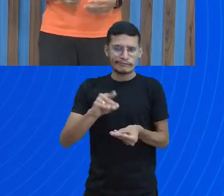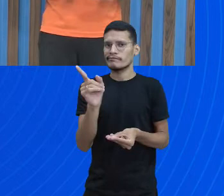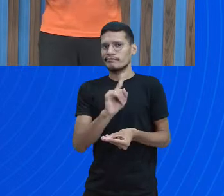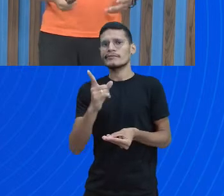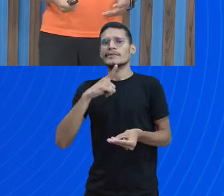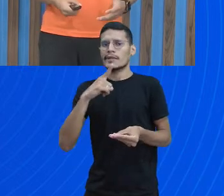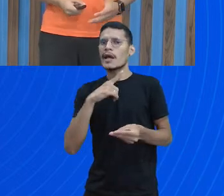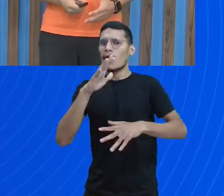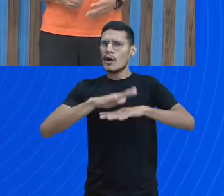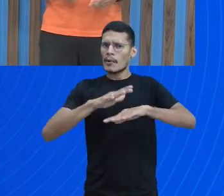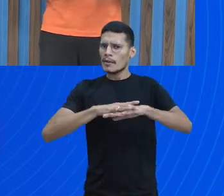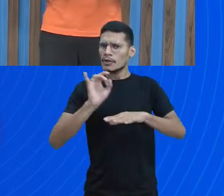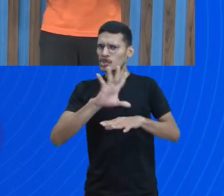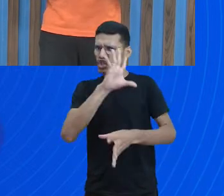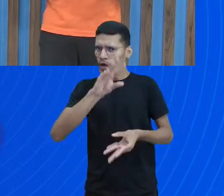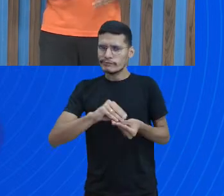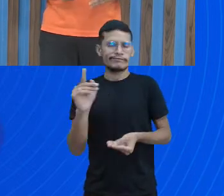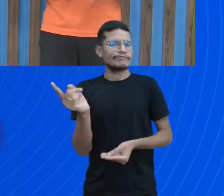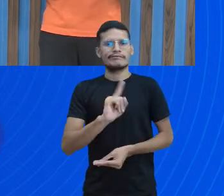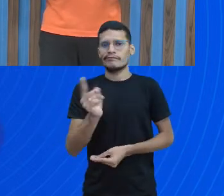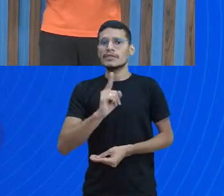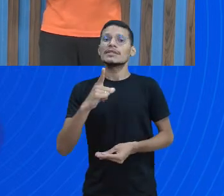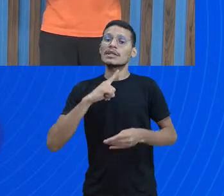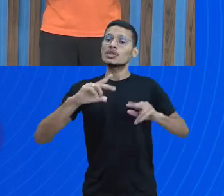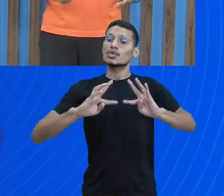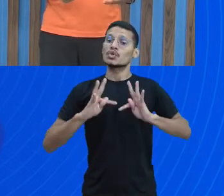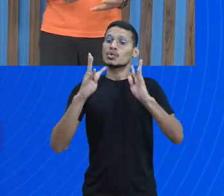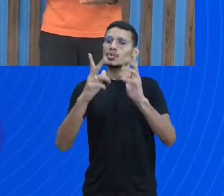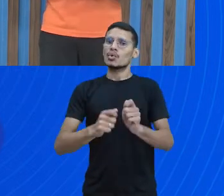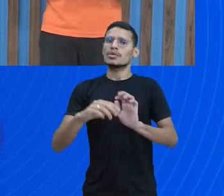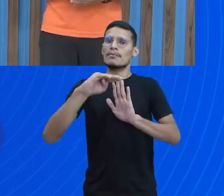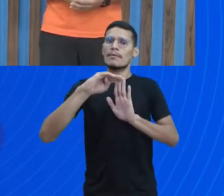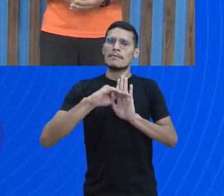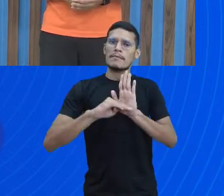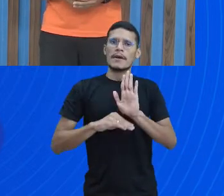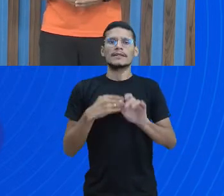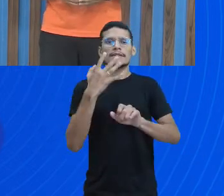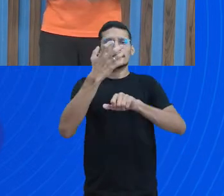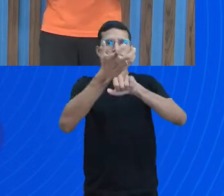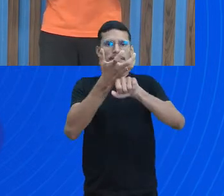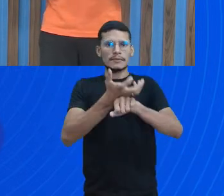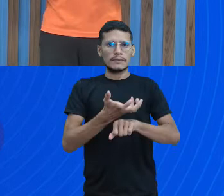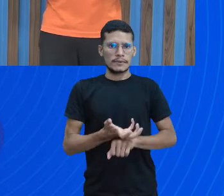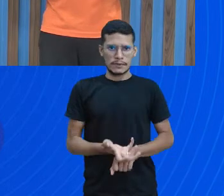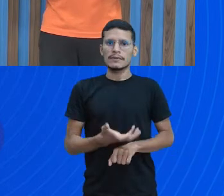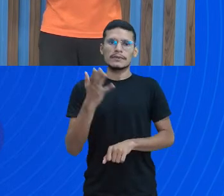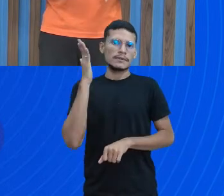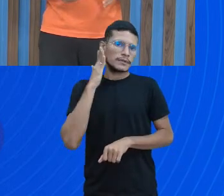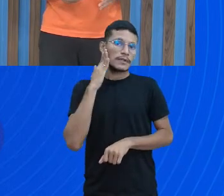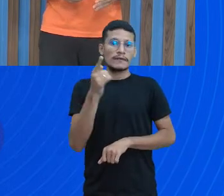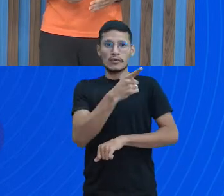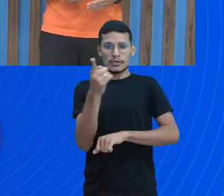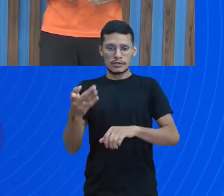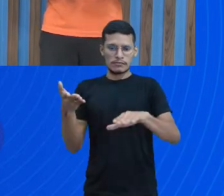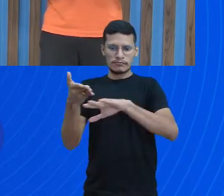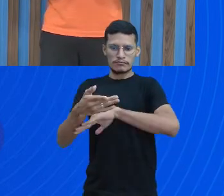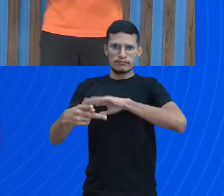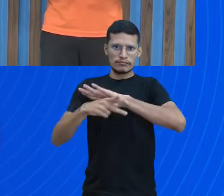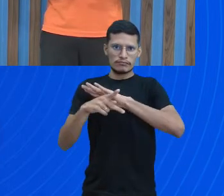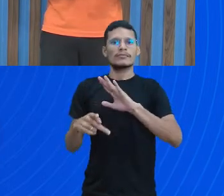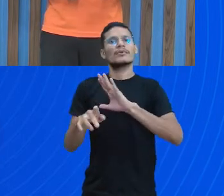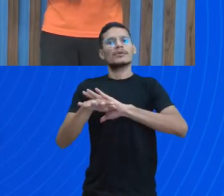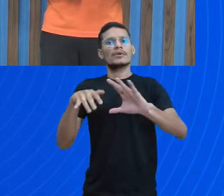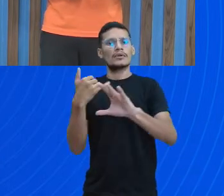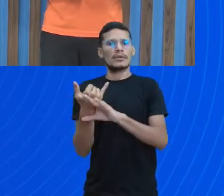aulas de matemática, mas também como todas as aulas de todas as outras disciplinas. Então acessa lá o nosso canal, tá? O